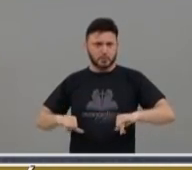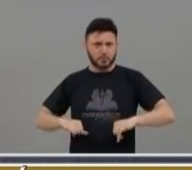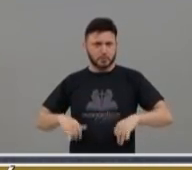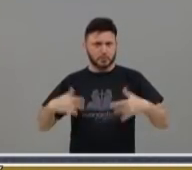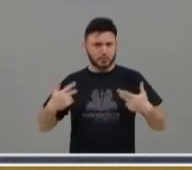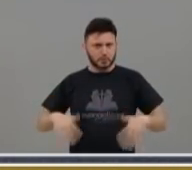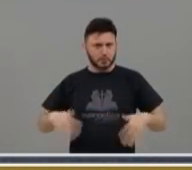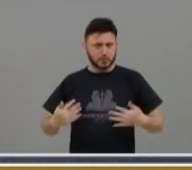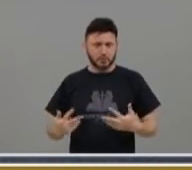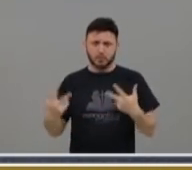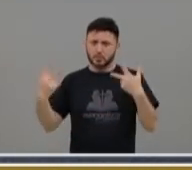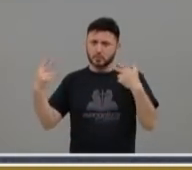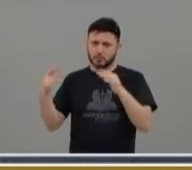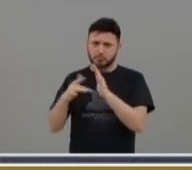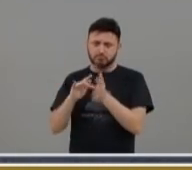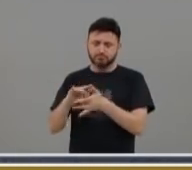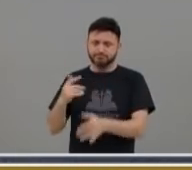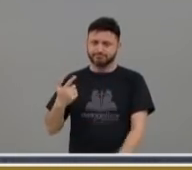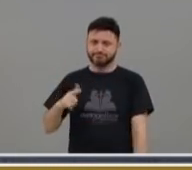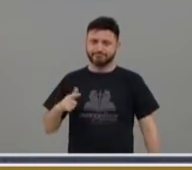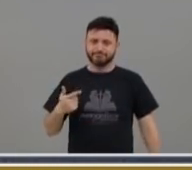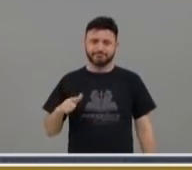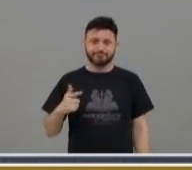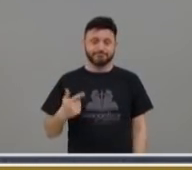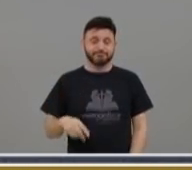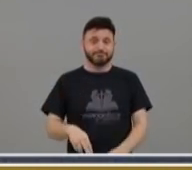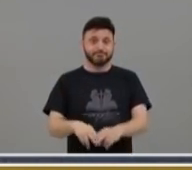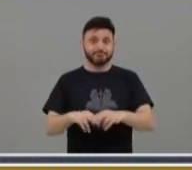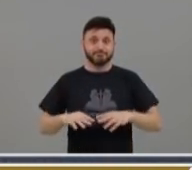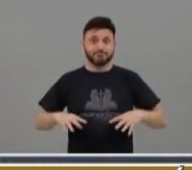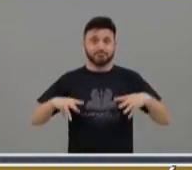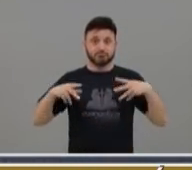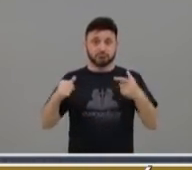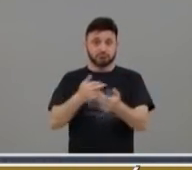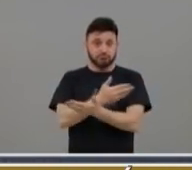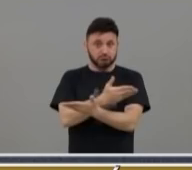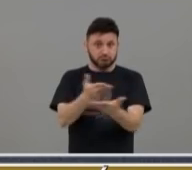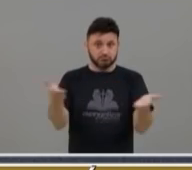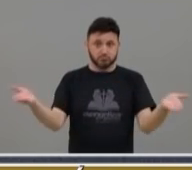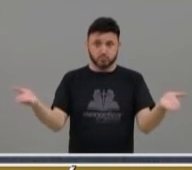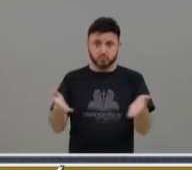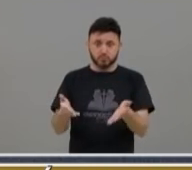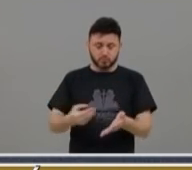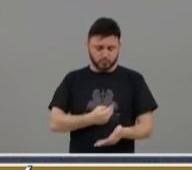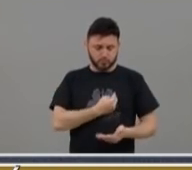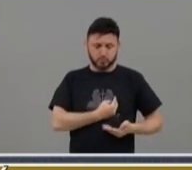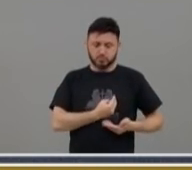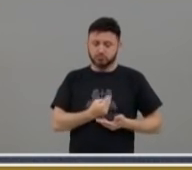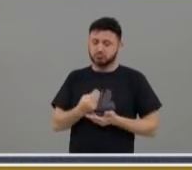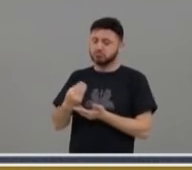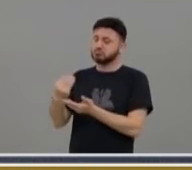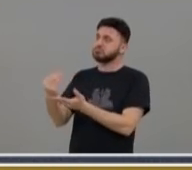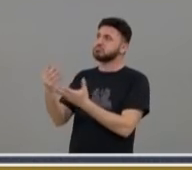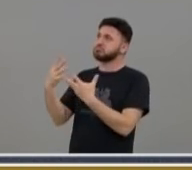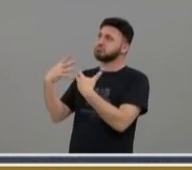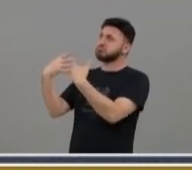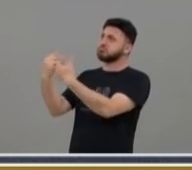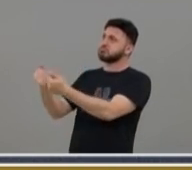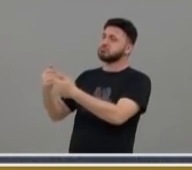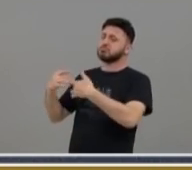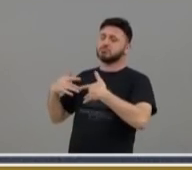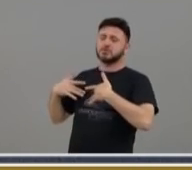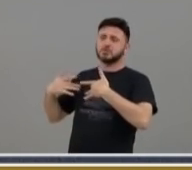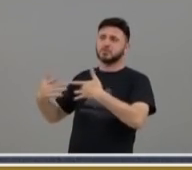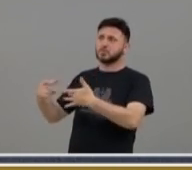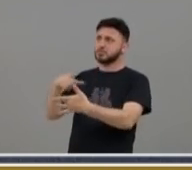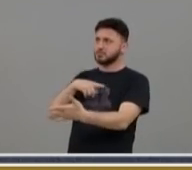grande como essa dor. Por isso tudo hoje é colocado diante dele, como sinal de misericórdia plena. A